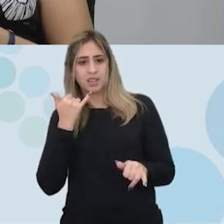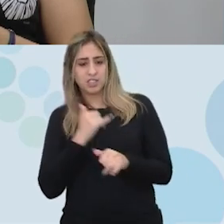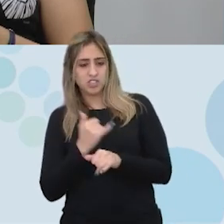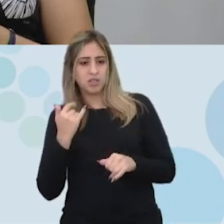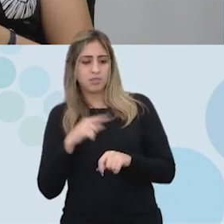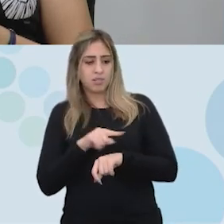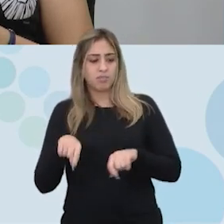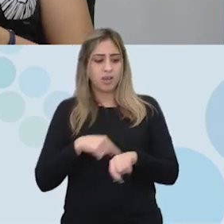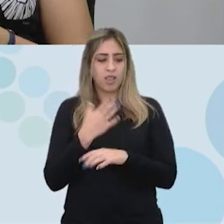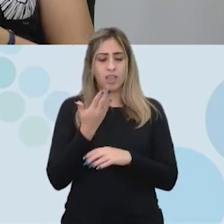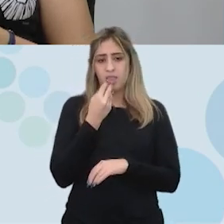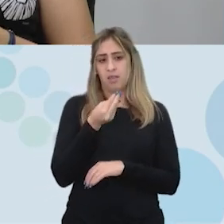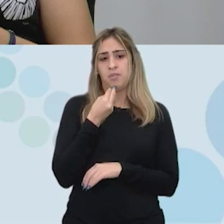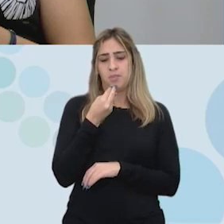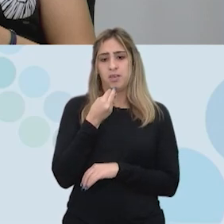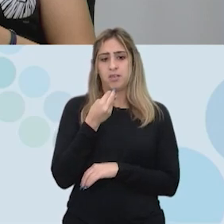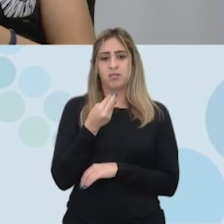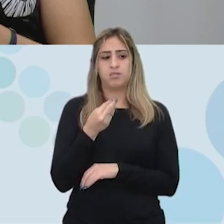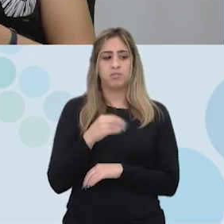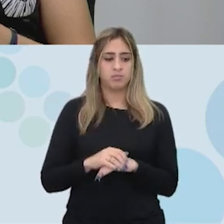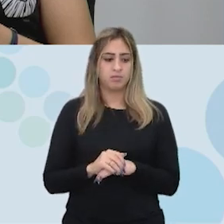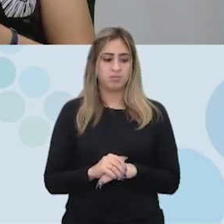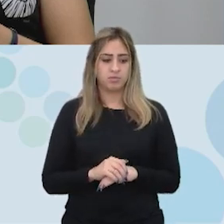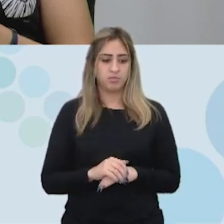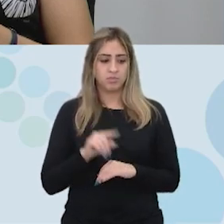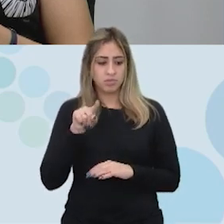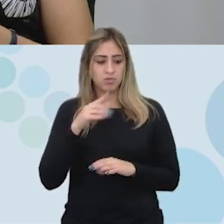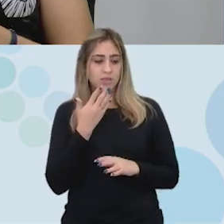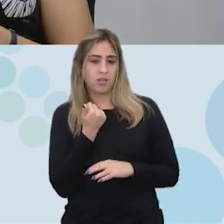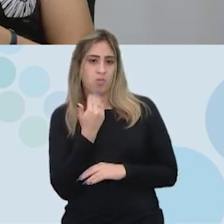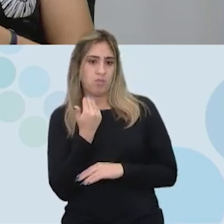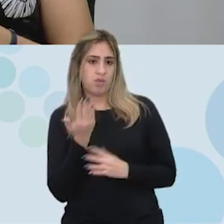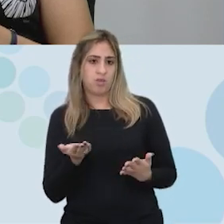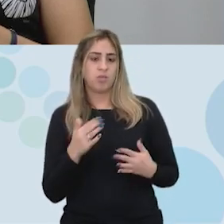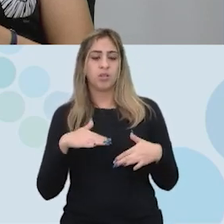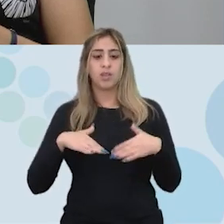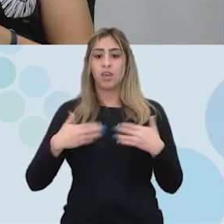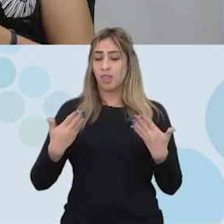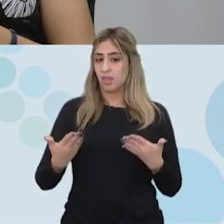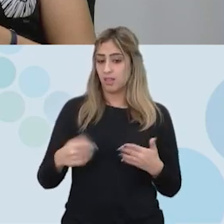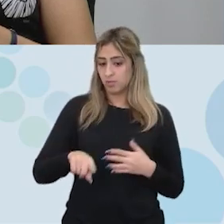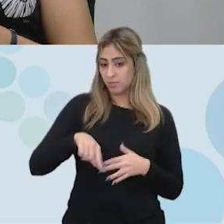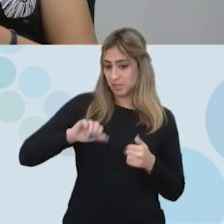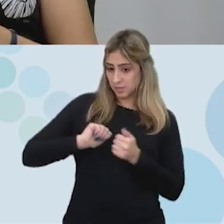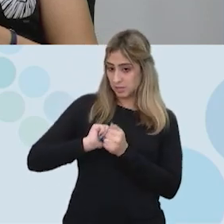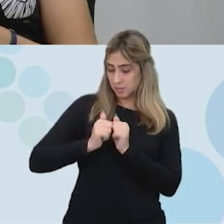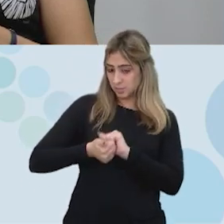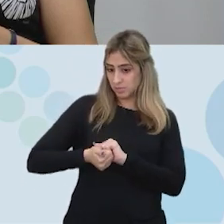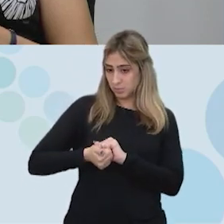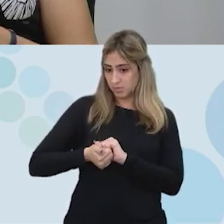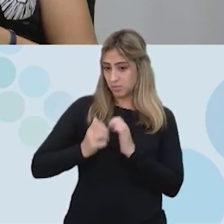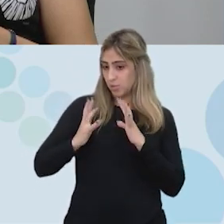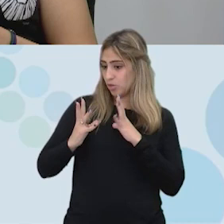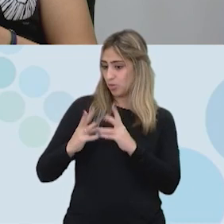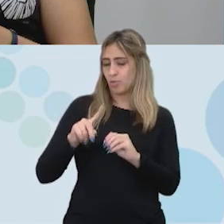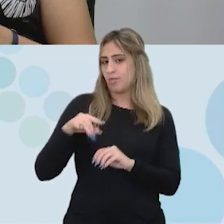aquele alimento do que ele ganha com aquilo que você está ingerindo. Então, assim, no esporte de altitude, tudo isso é importante. A